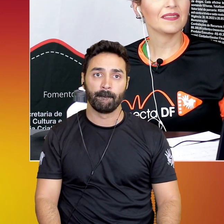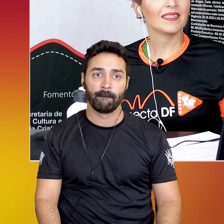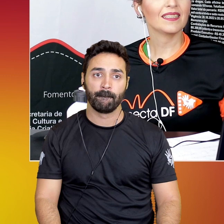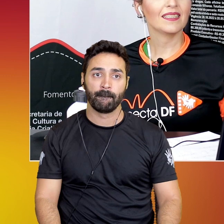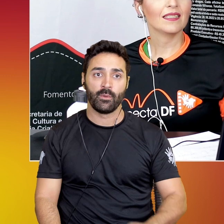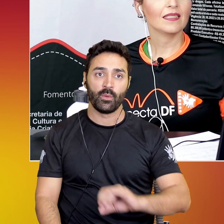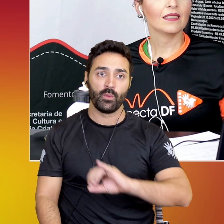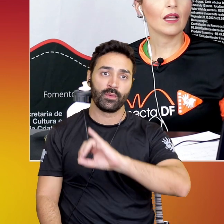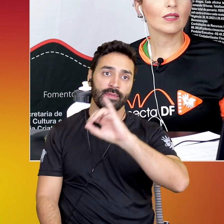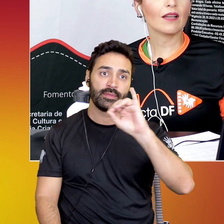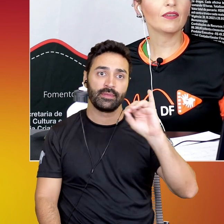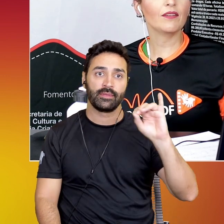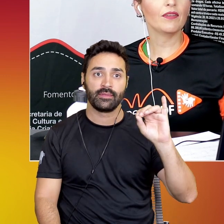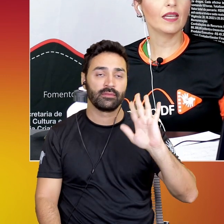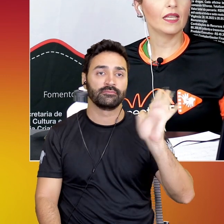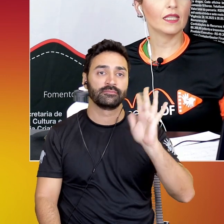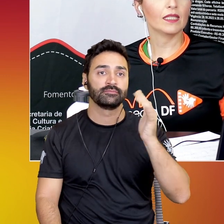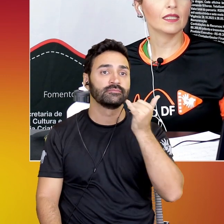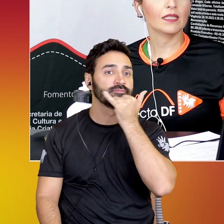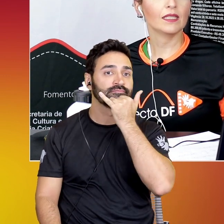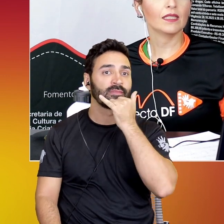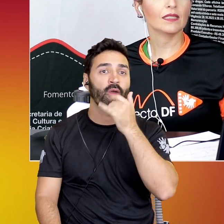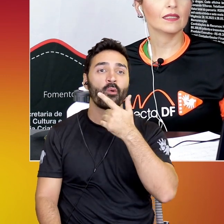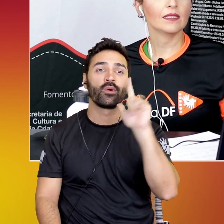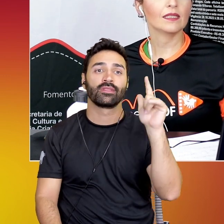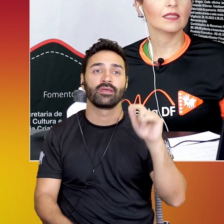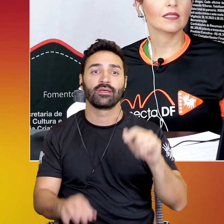Oi. Não, Stephanie Ferreira.